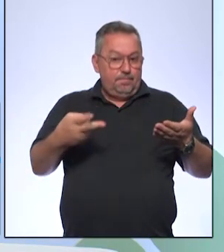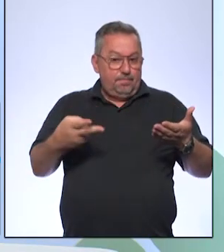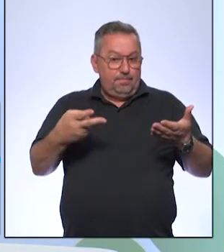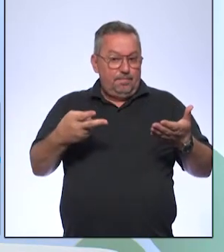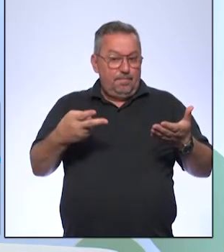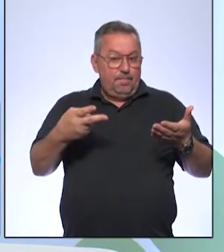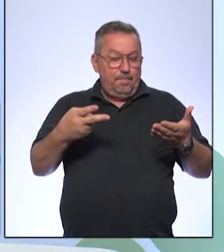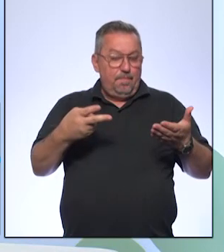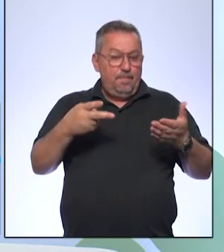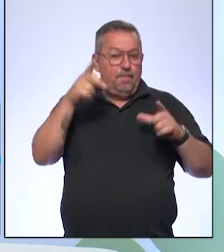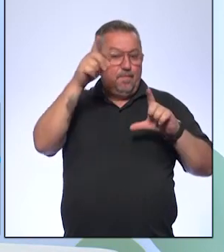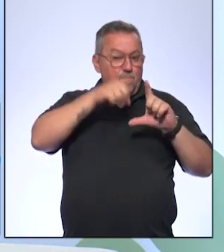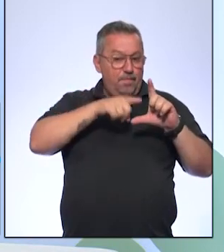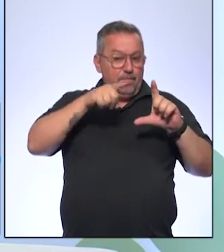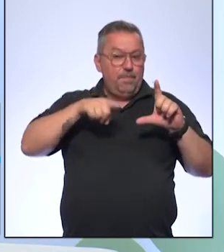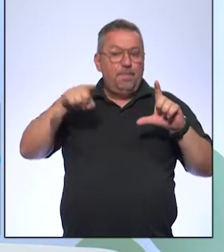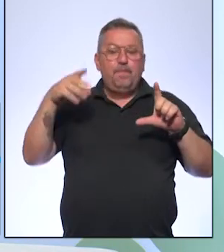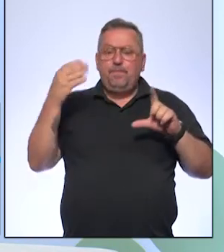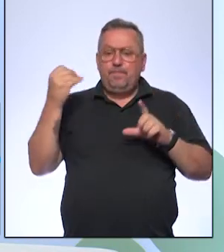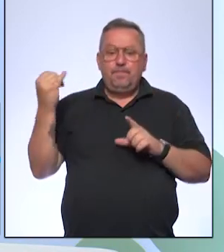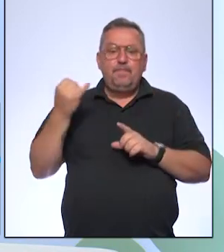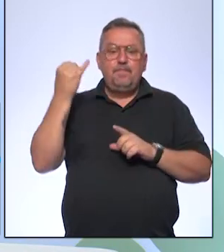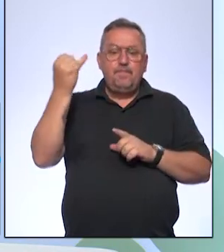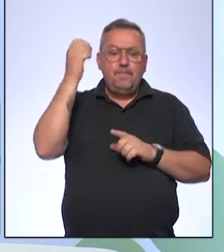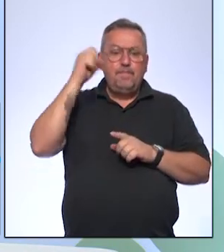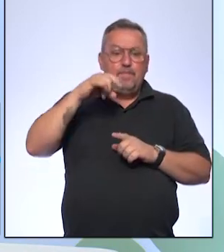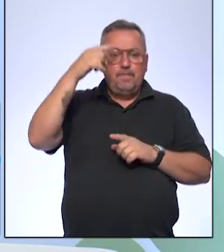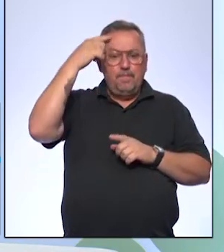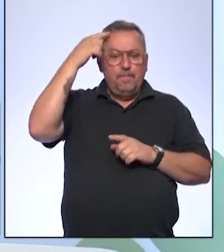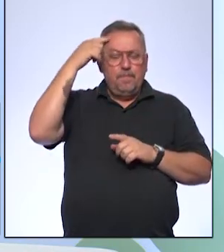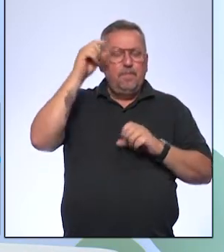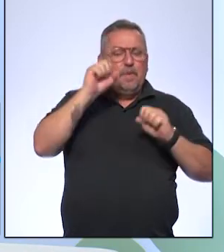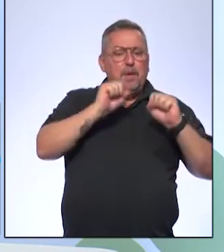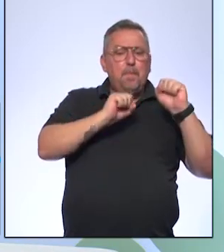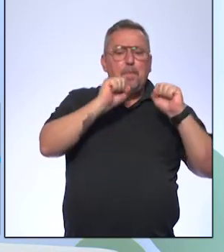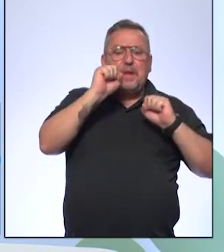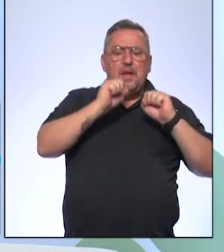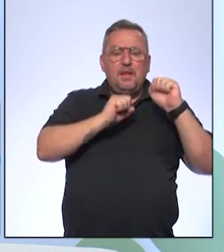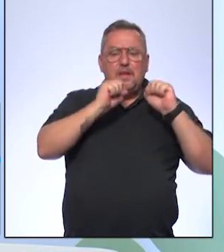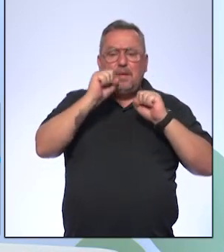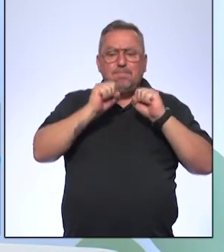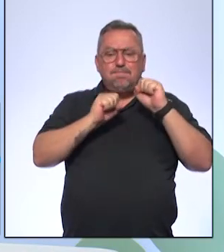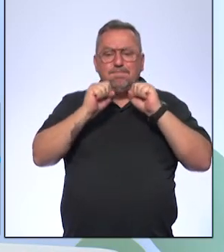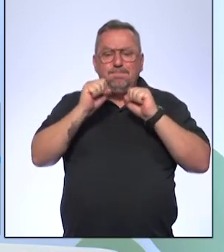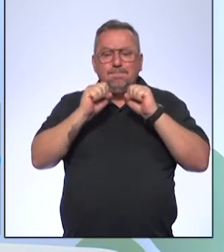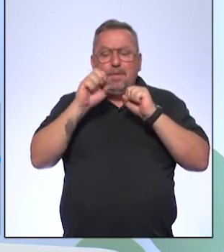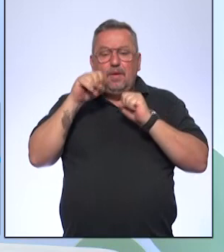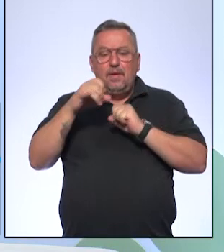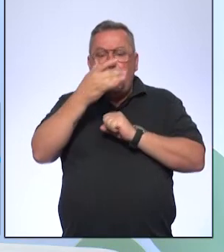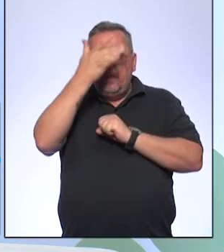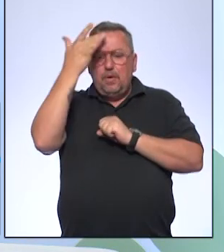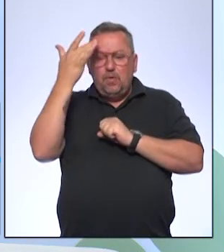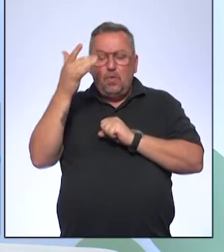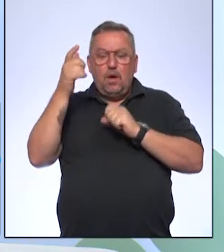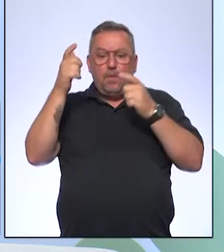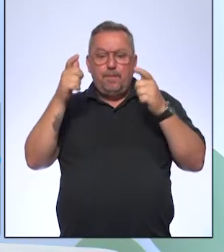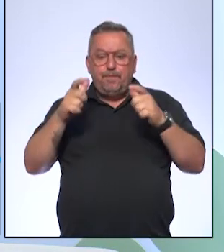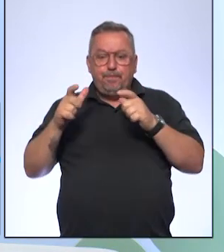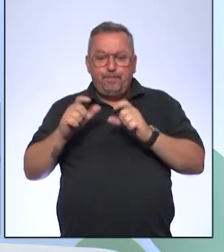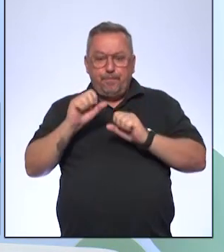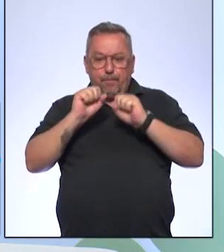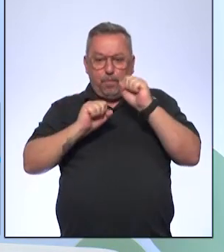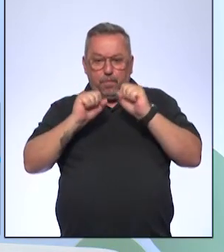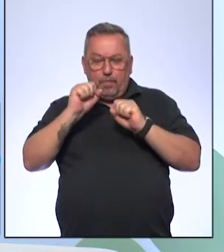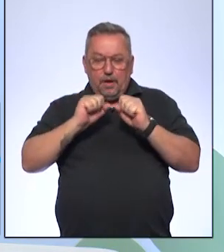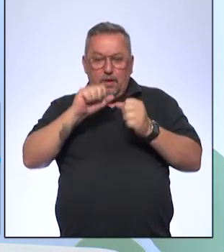gráfico, ela é muito importante, né? Se a gente pensa em empresas, se a pessoa de uma determinada empresa,